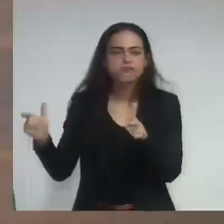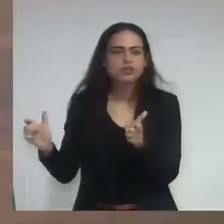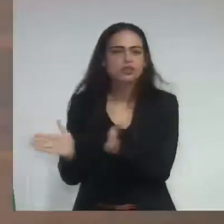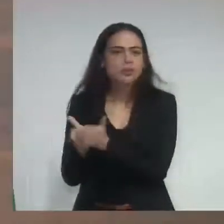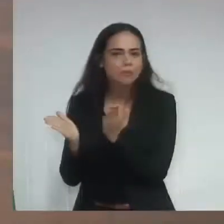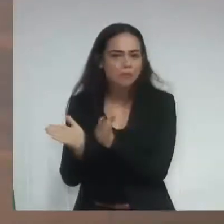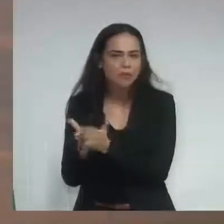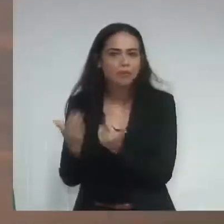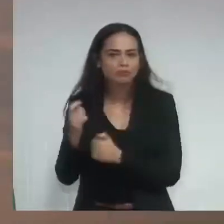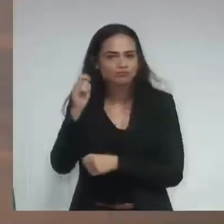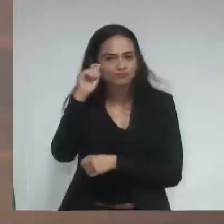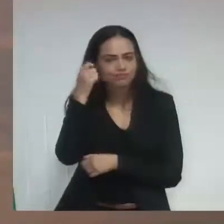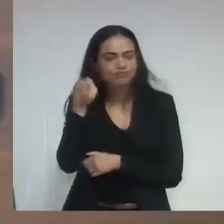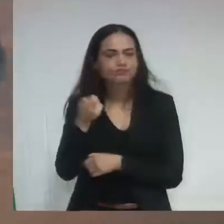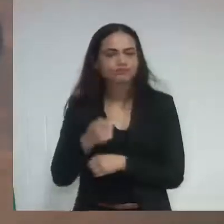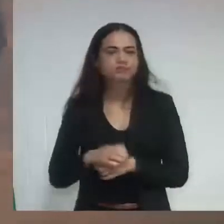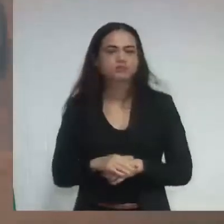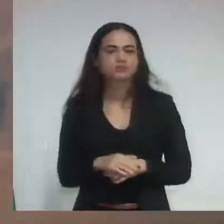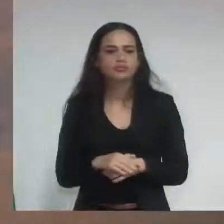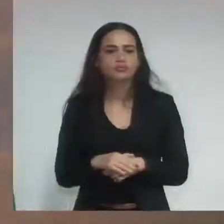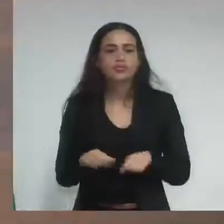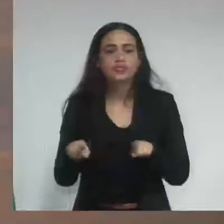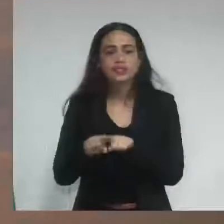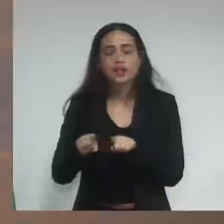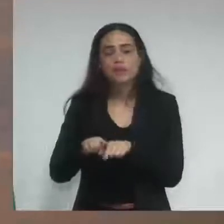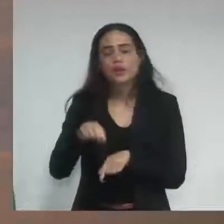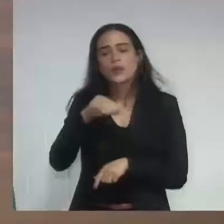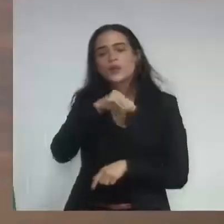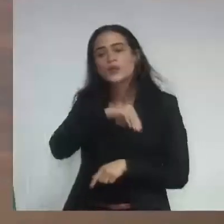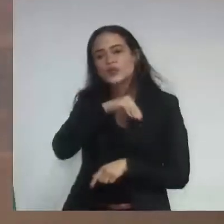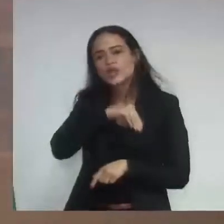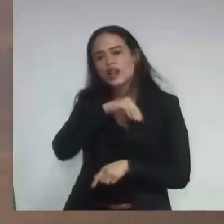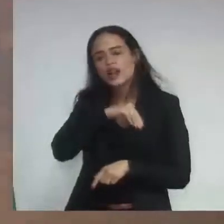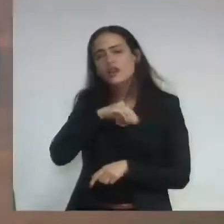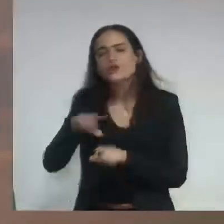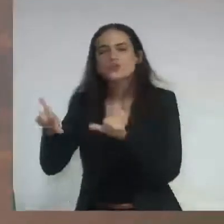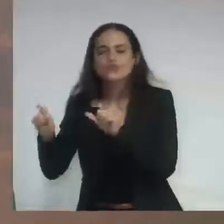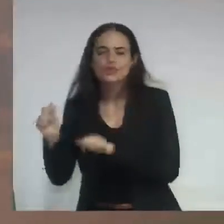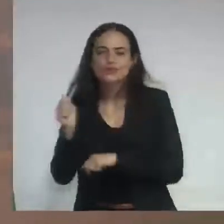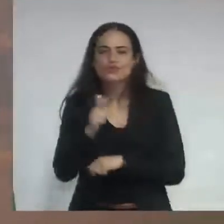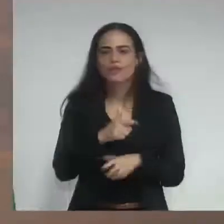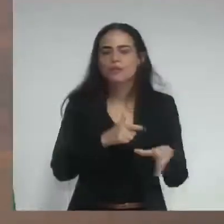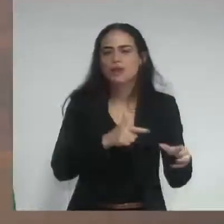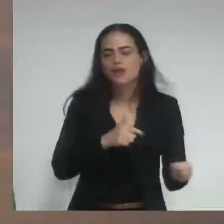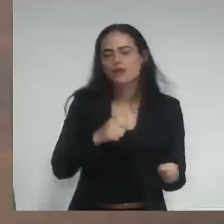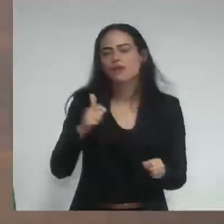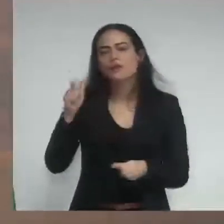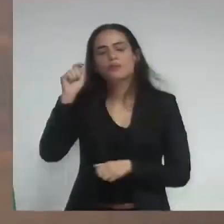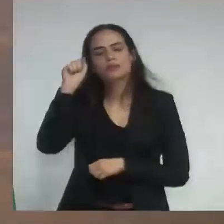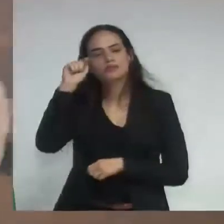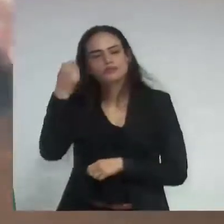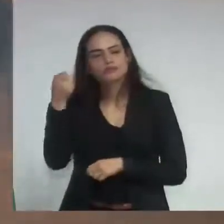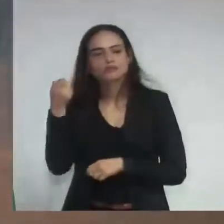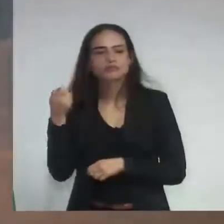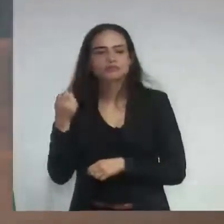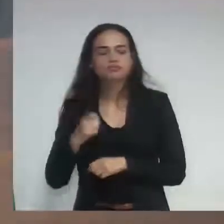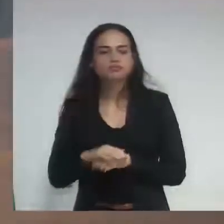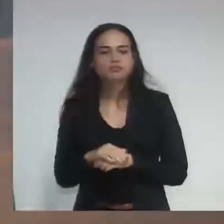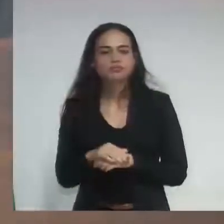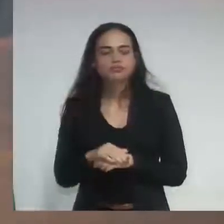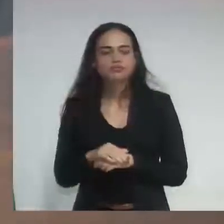negritude. O nível de salários é menor, o nível de acesso à renda é menor, o nível de